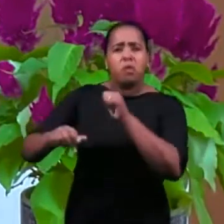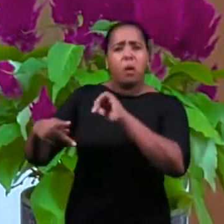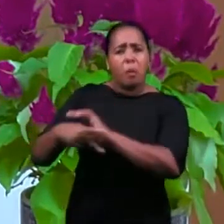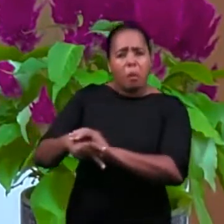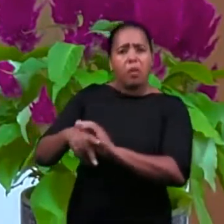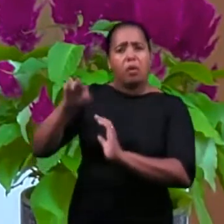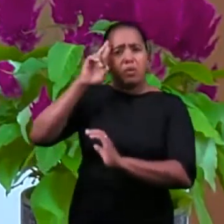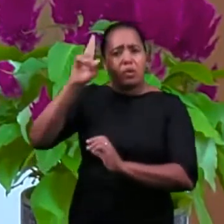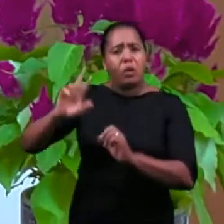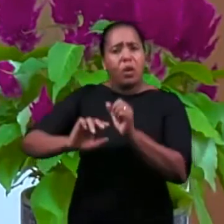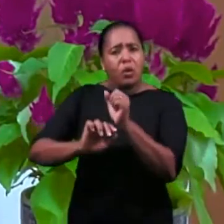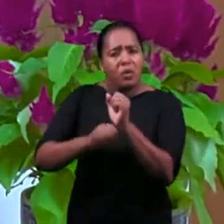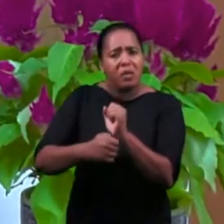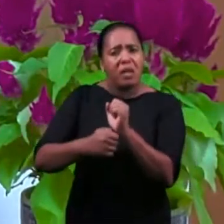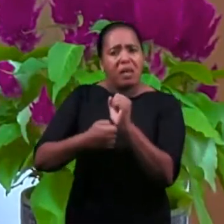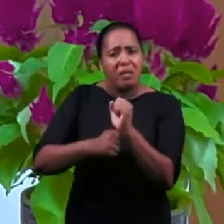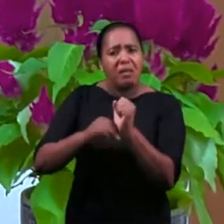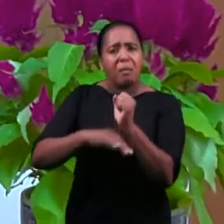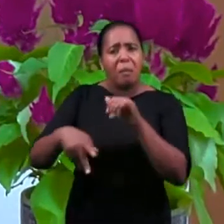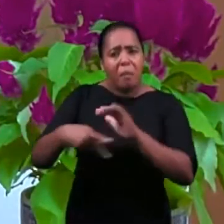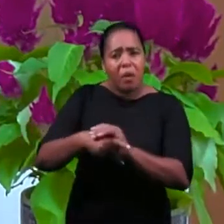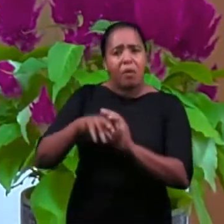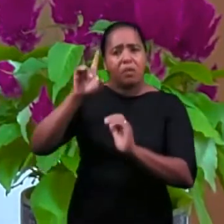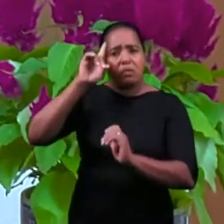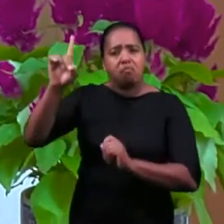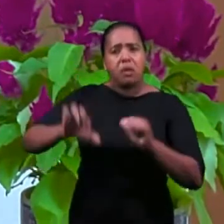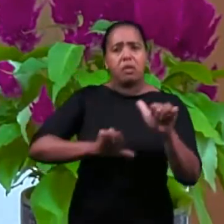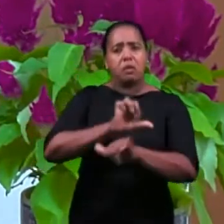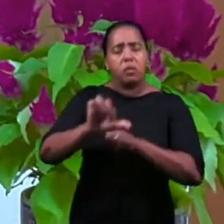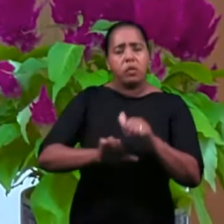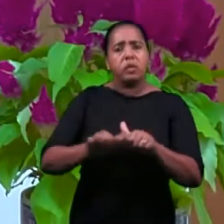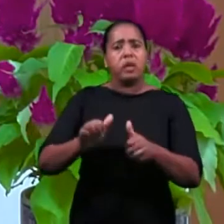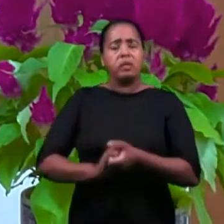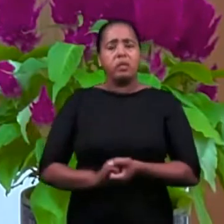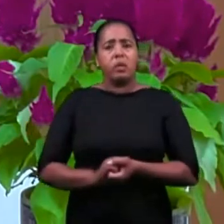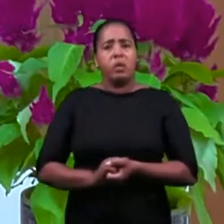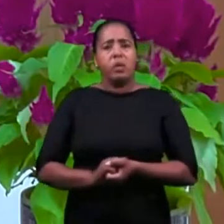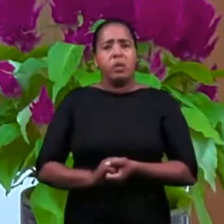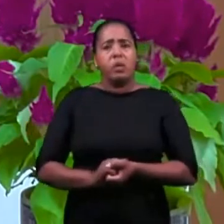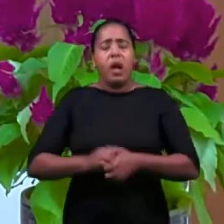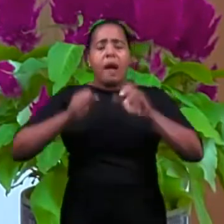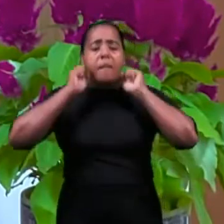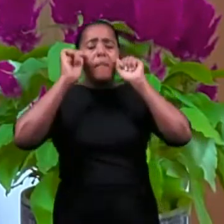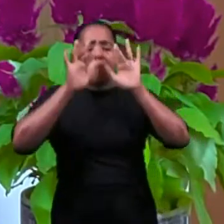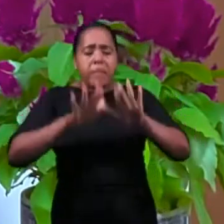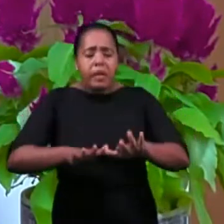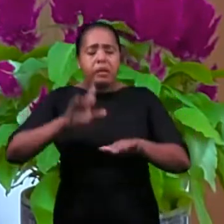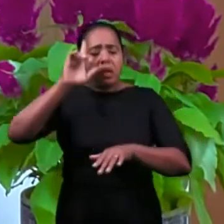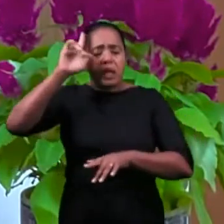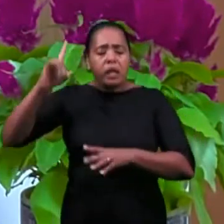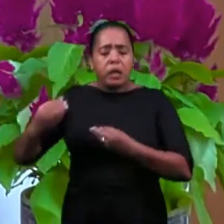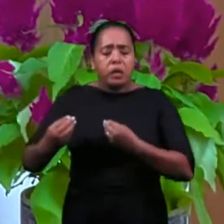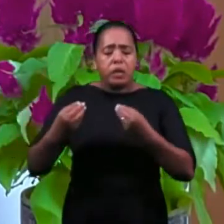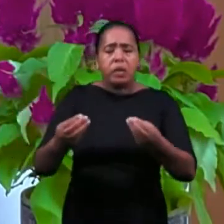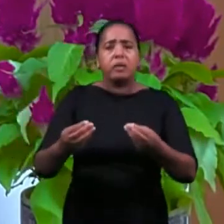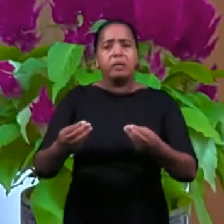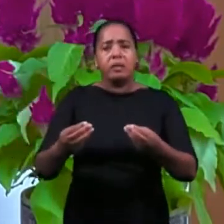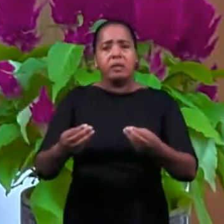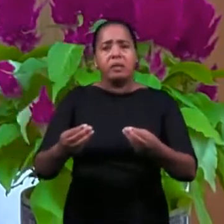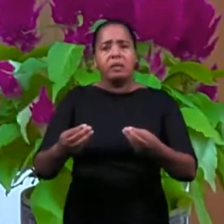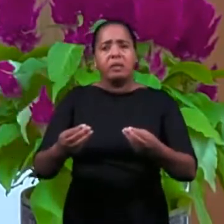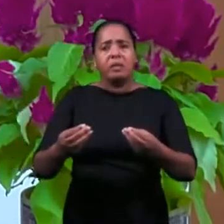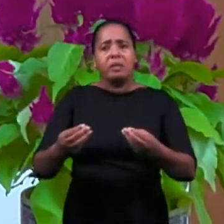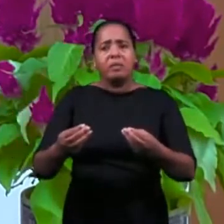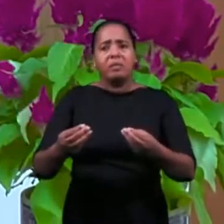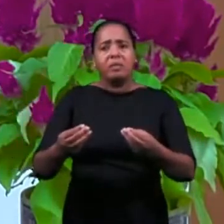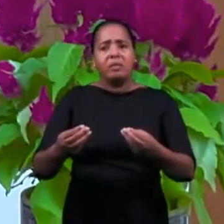os mistérios de Deus, as bênçãos que Ele está dando ao seu povo nesta última hora, por causa da vaidade.